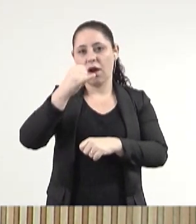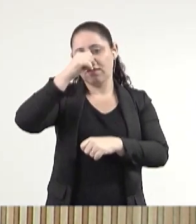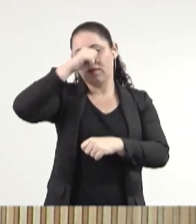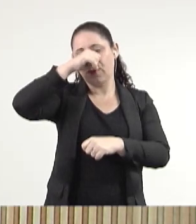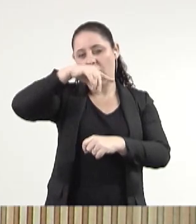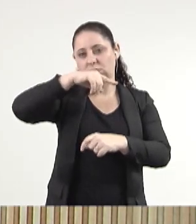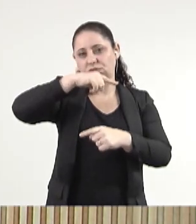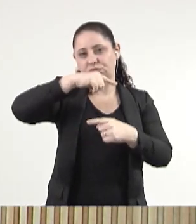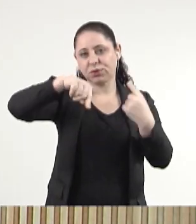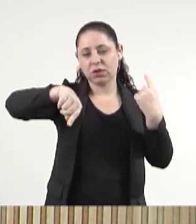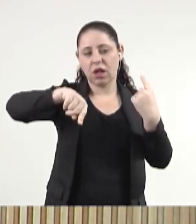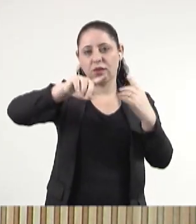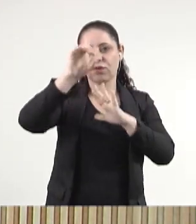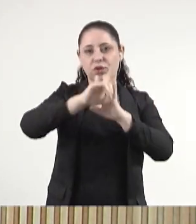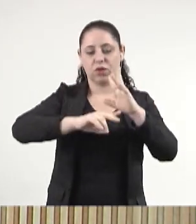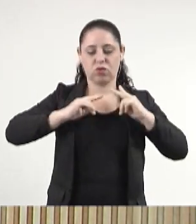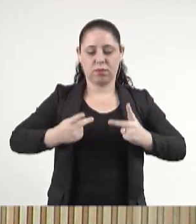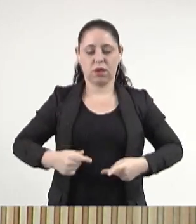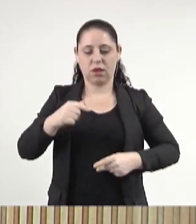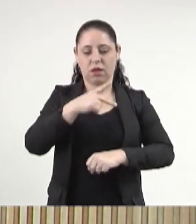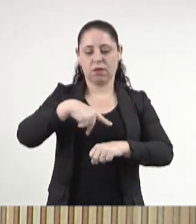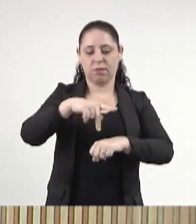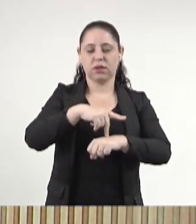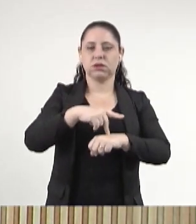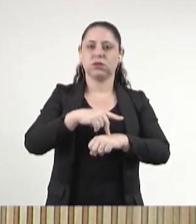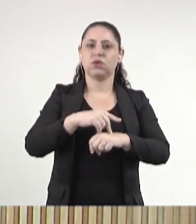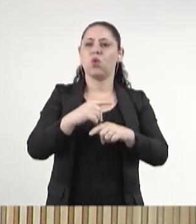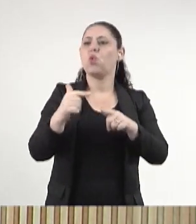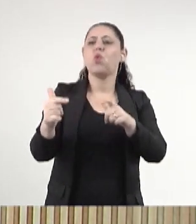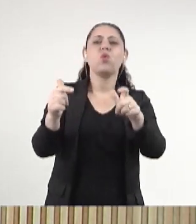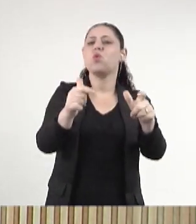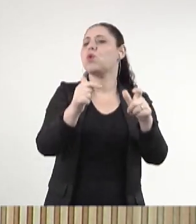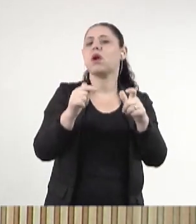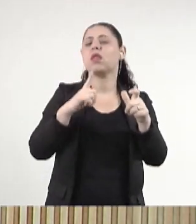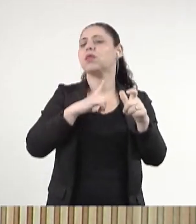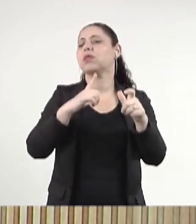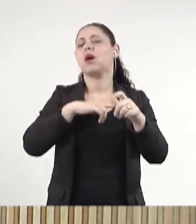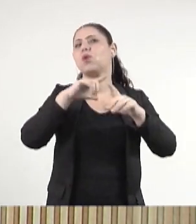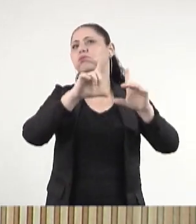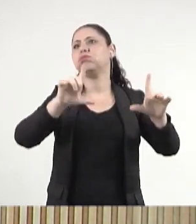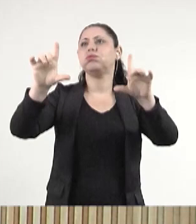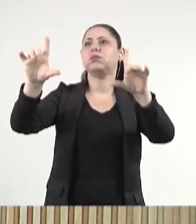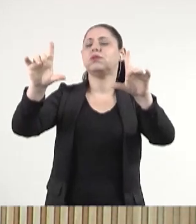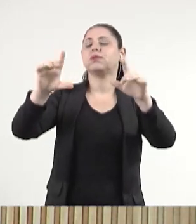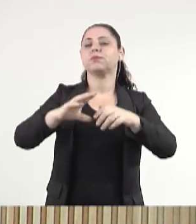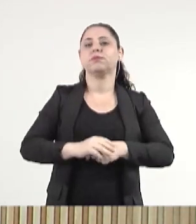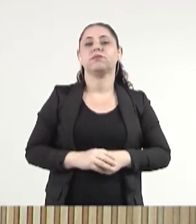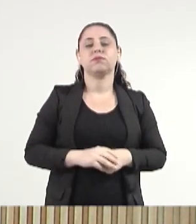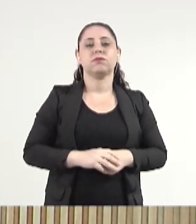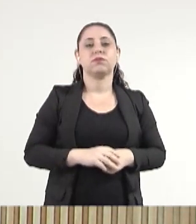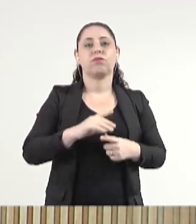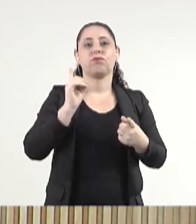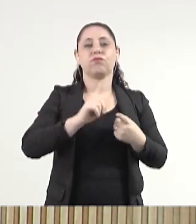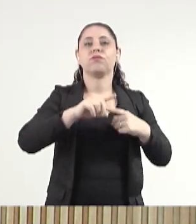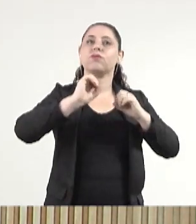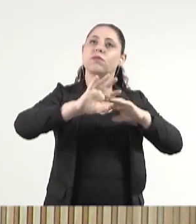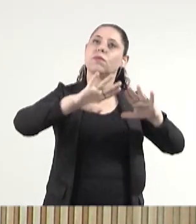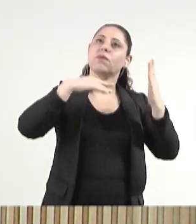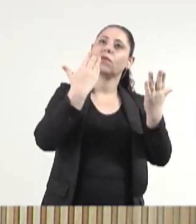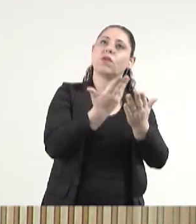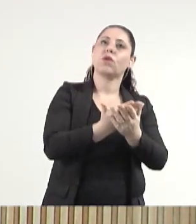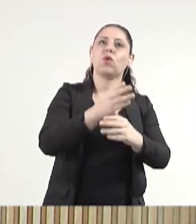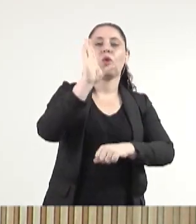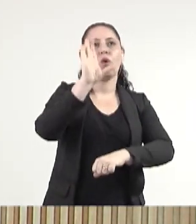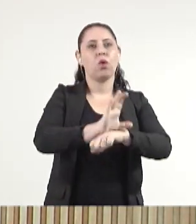direitos humanos aqui no país. Em que estabelecimentos prevê esse texto? De educação, escolas,